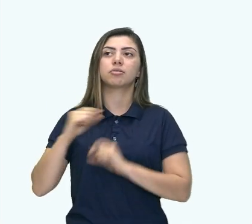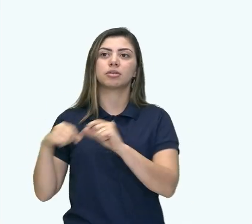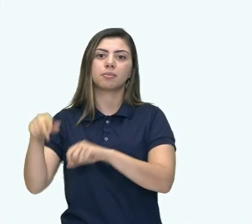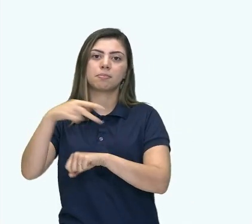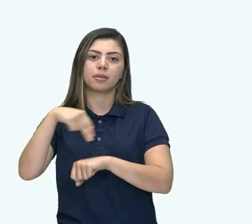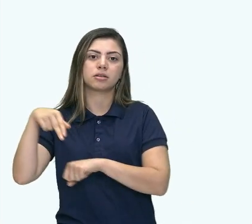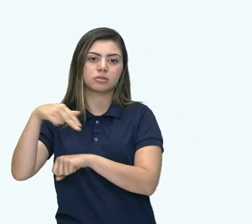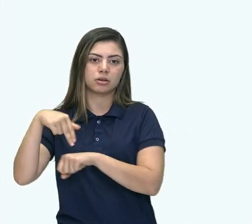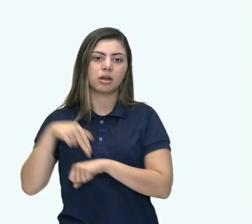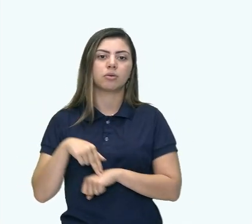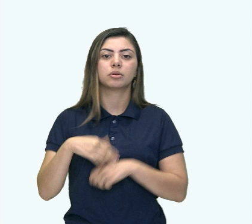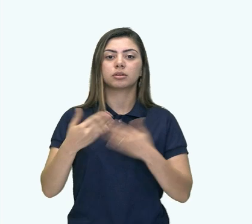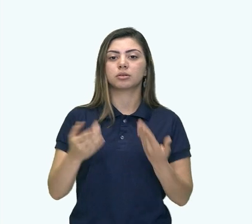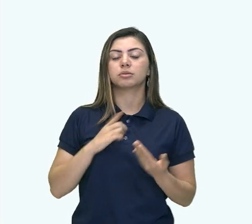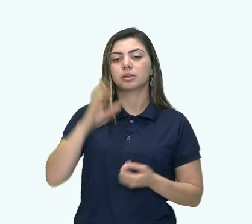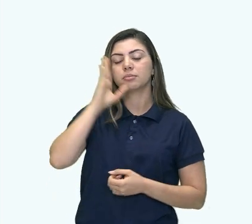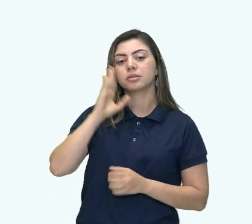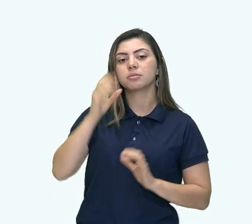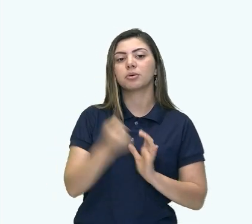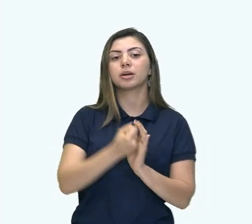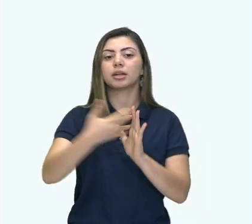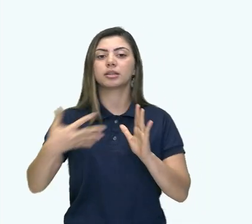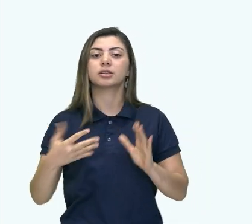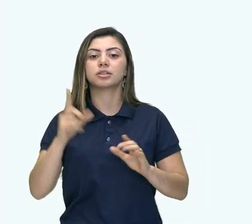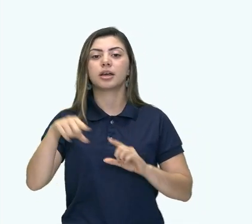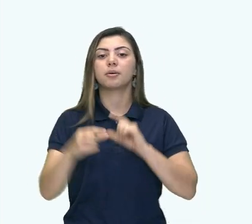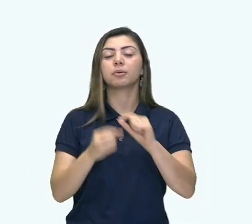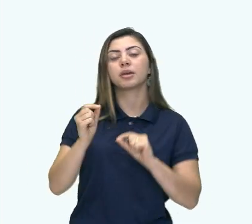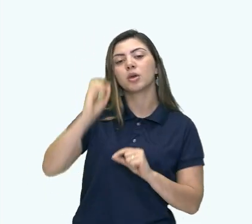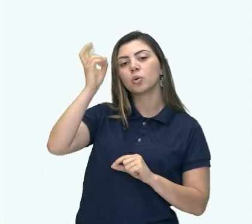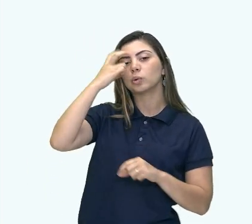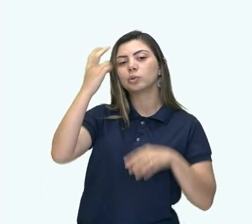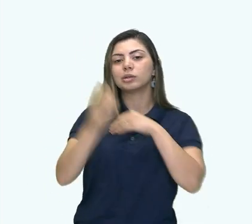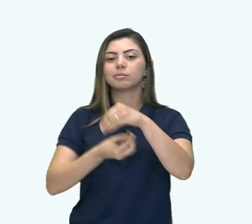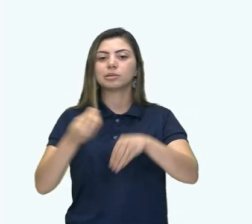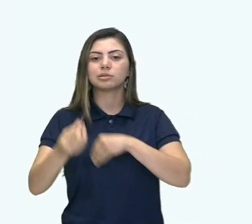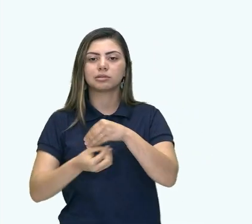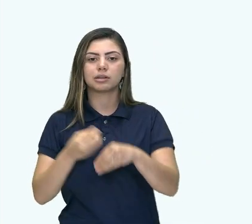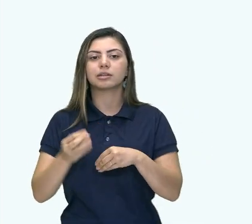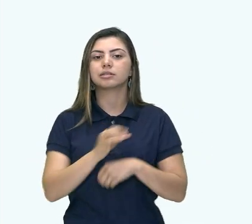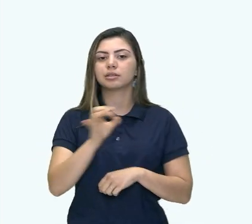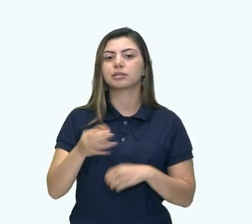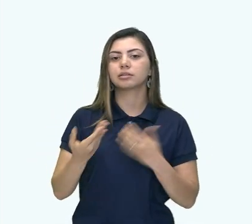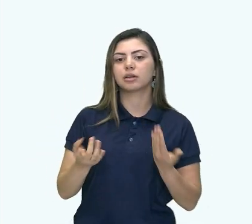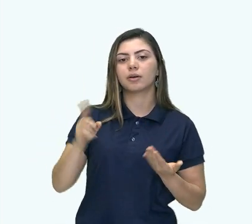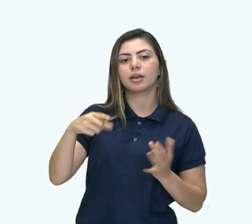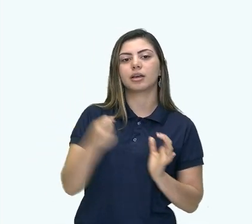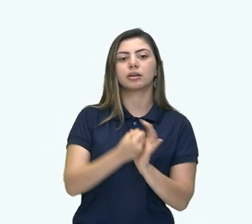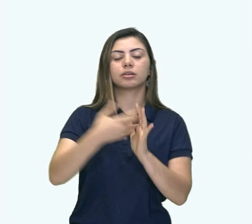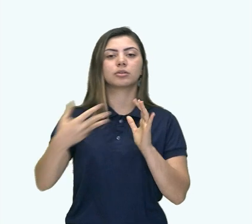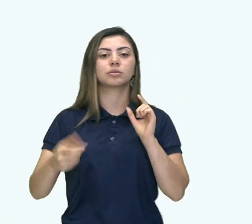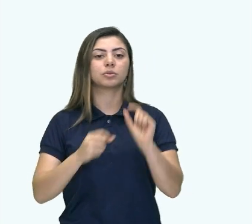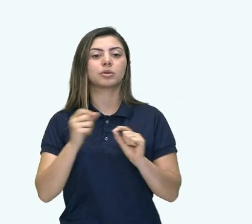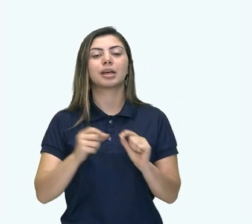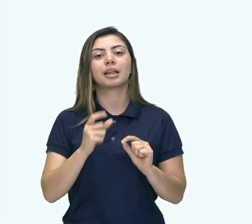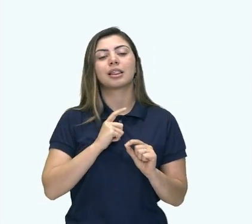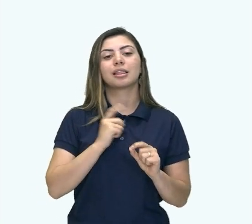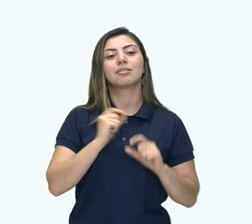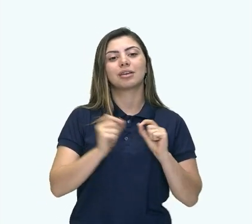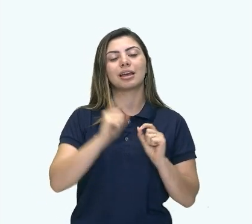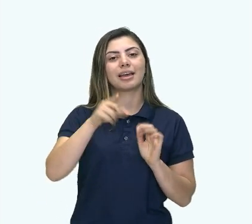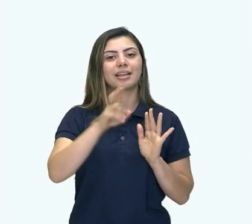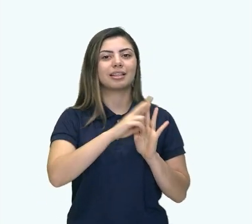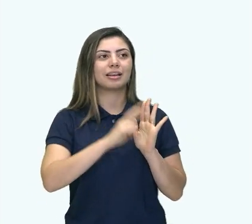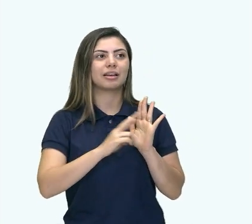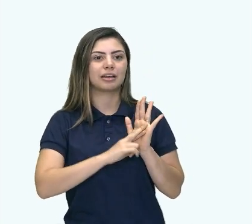Nas nossas principais características, a gente tem a miscigenação cultural, vai trazer esses elementos eruditos, ou seja, da alta cultura, da música clássica,